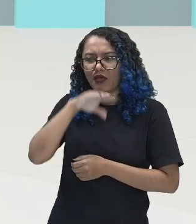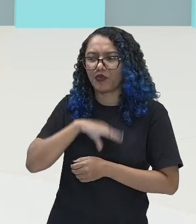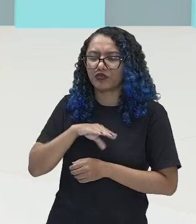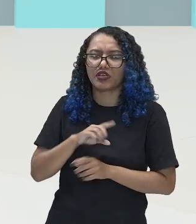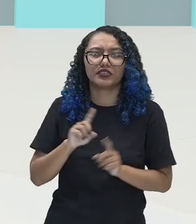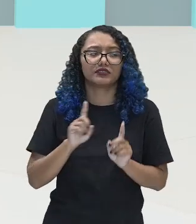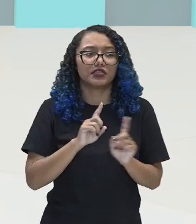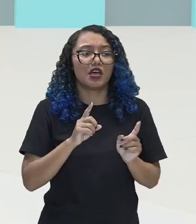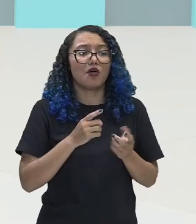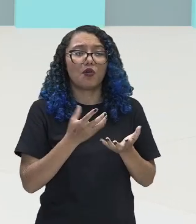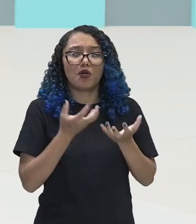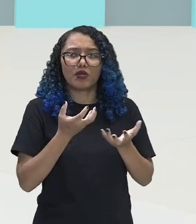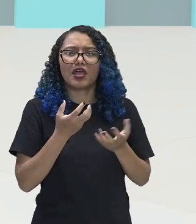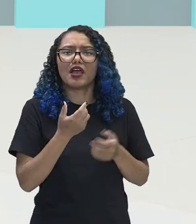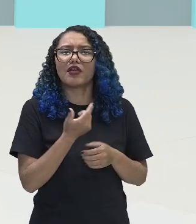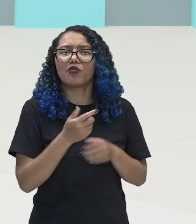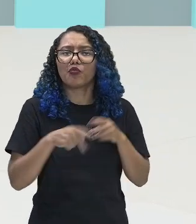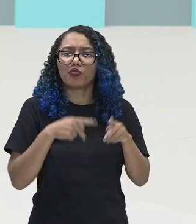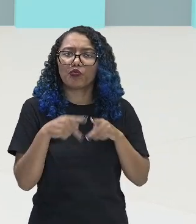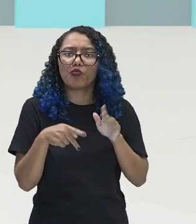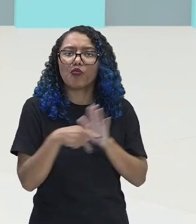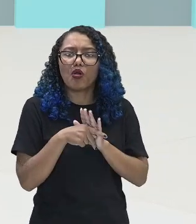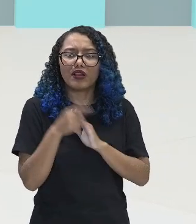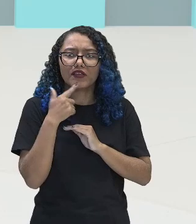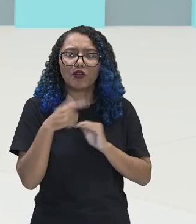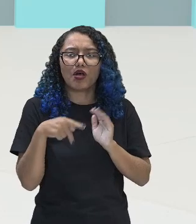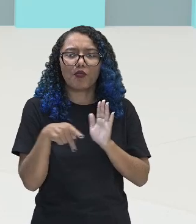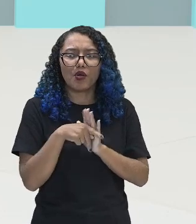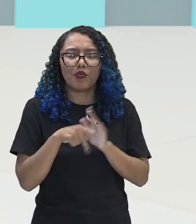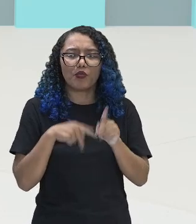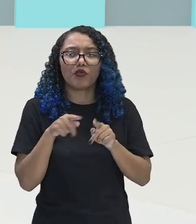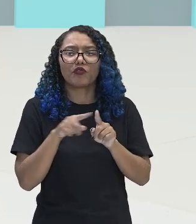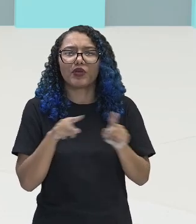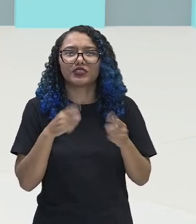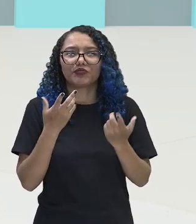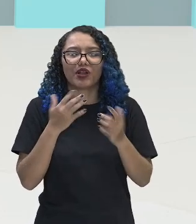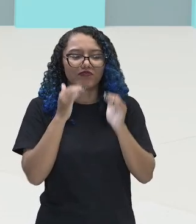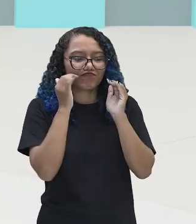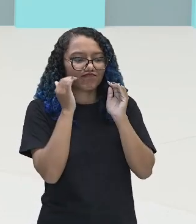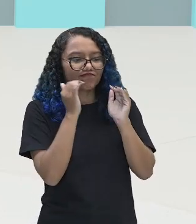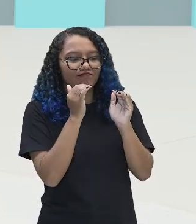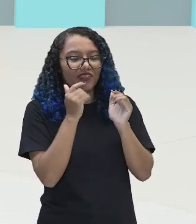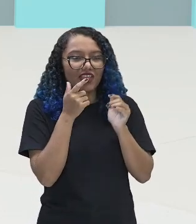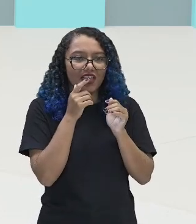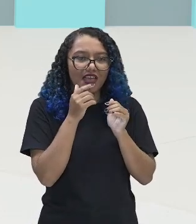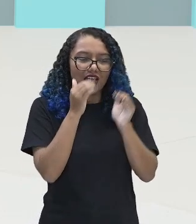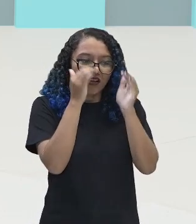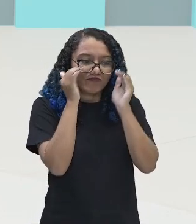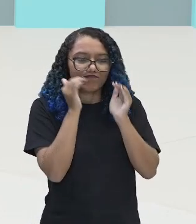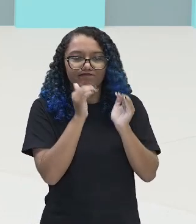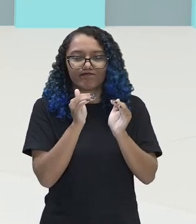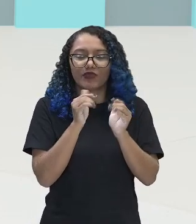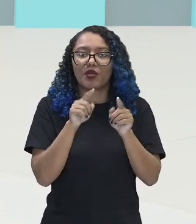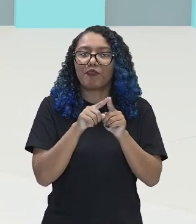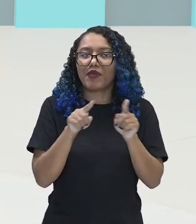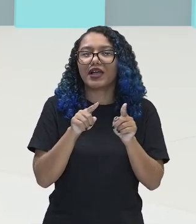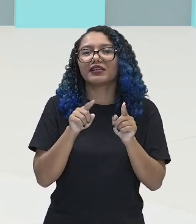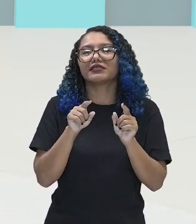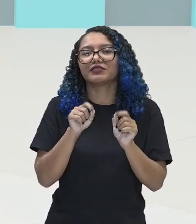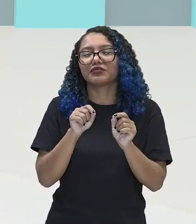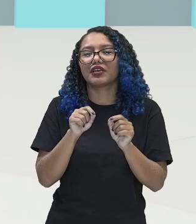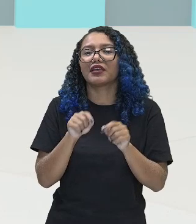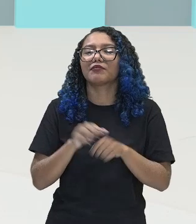ancestral. Então, para não, digamos assim, desobedecer a mãe, mas também para não largar o seu desejo, ela decide unir as duas